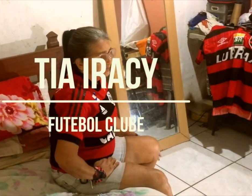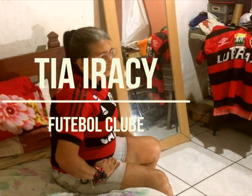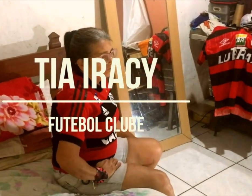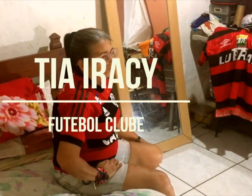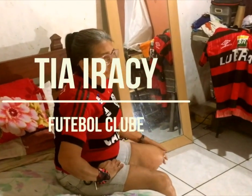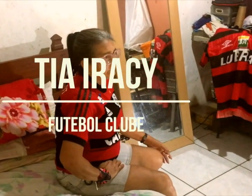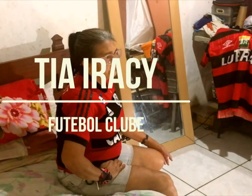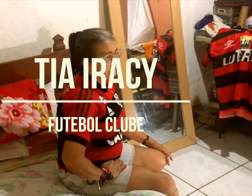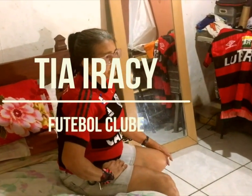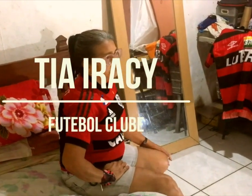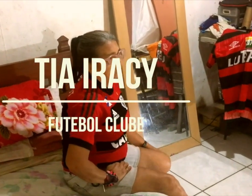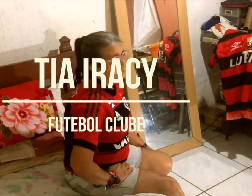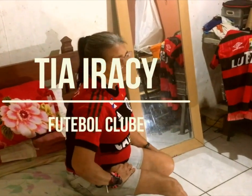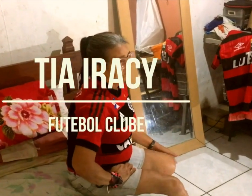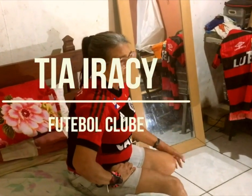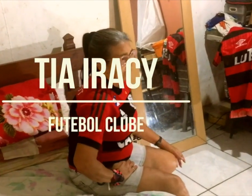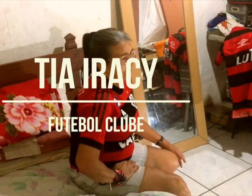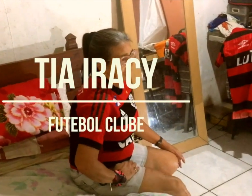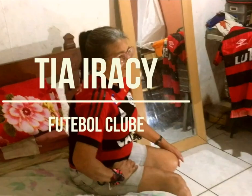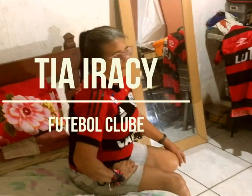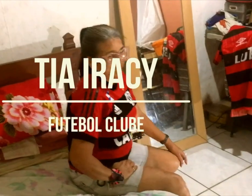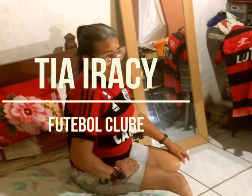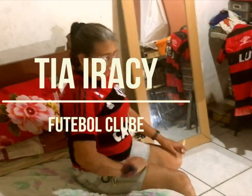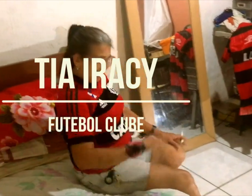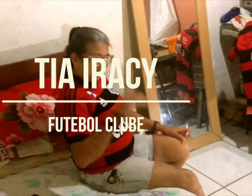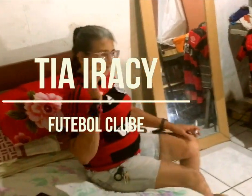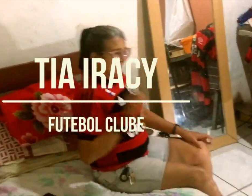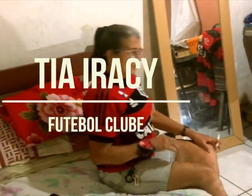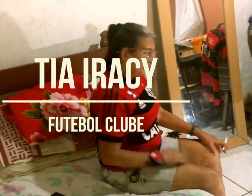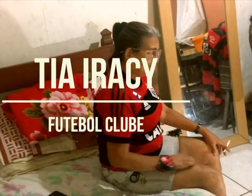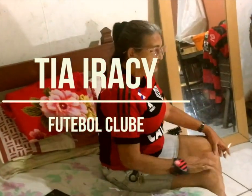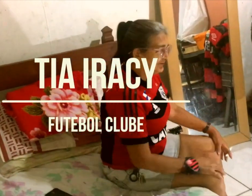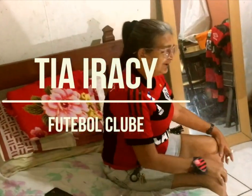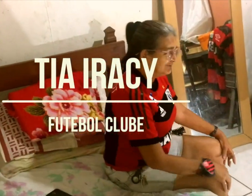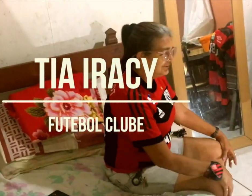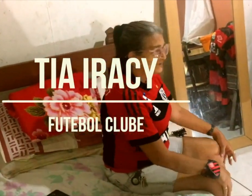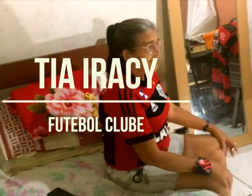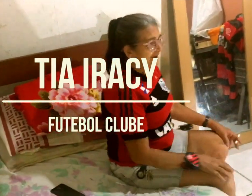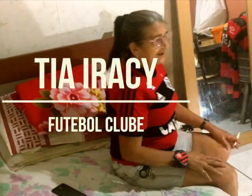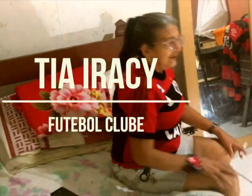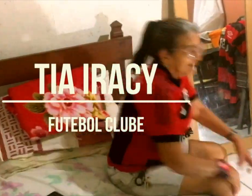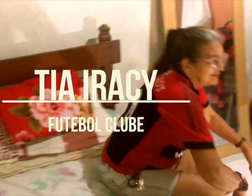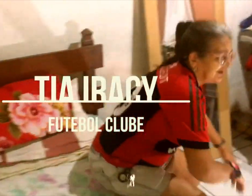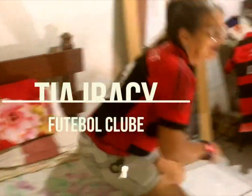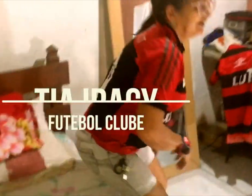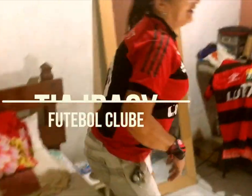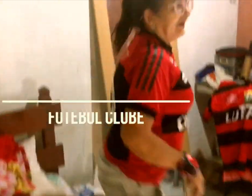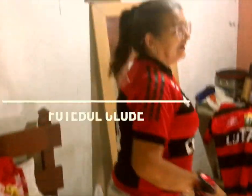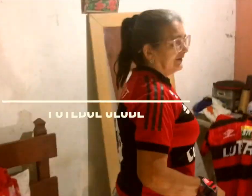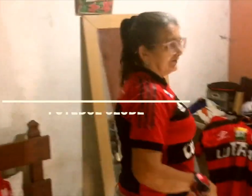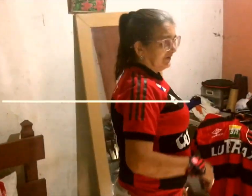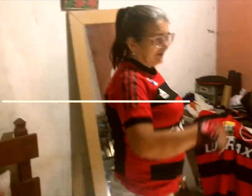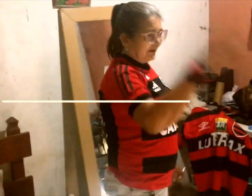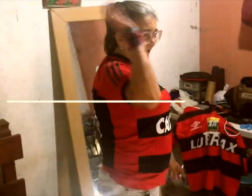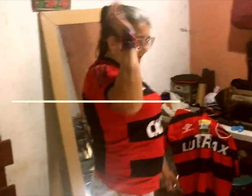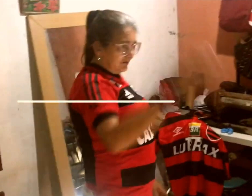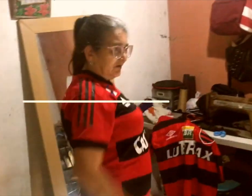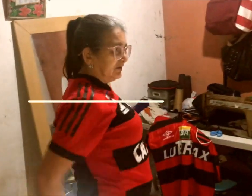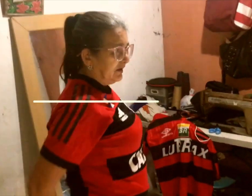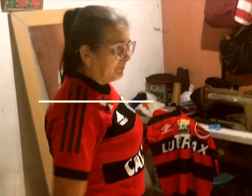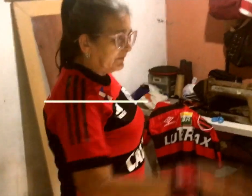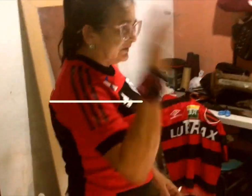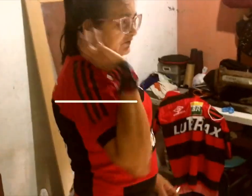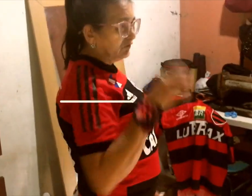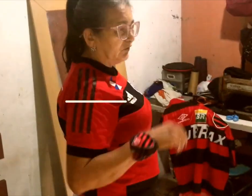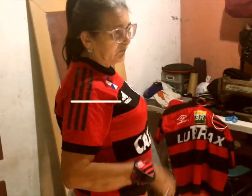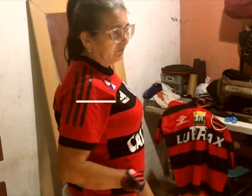Pra que isso, mãe? Até repetido é o jogo. Não é repetido, não. Não é repetido, não? Não, isso aí é o Olivier